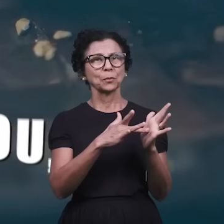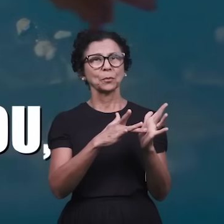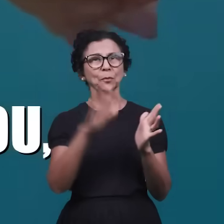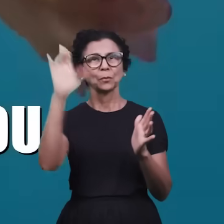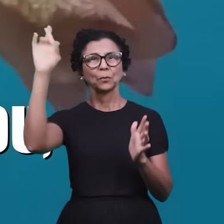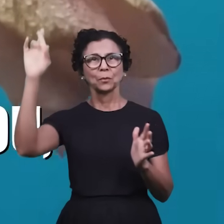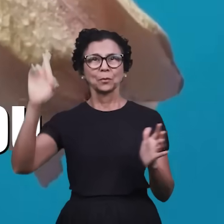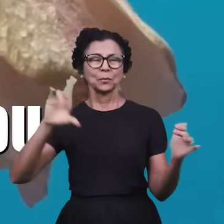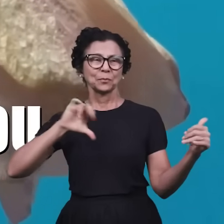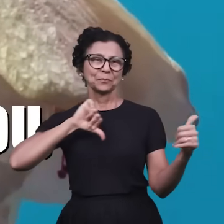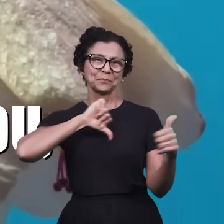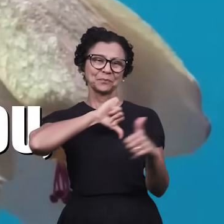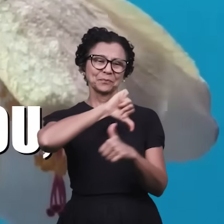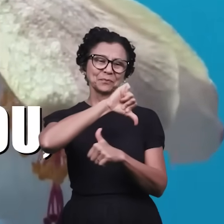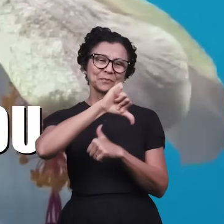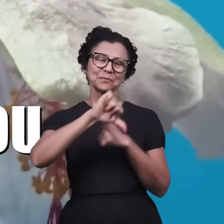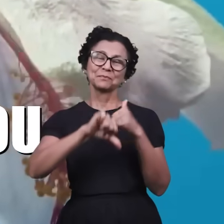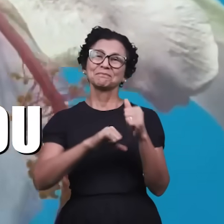Este mistério